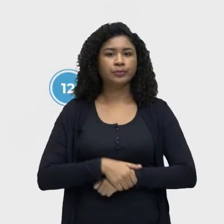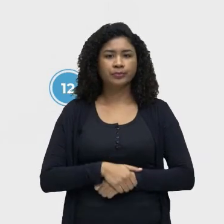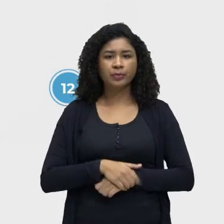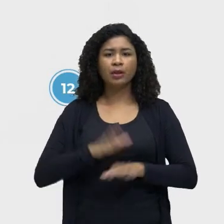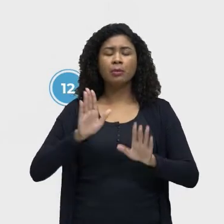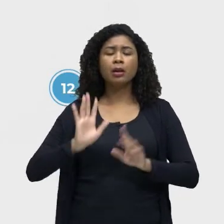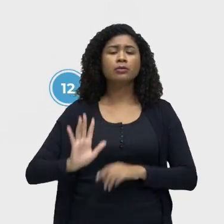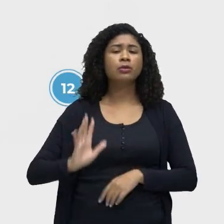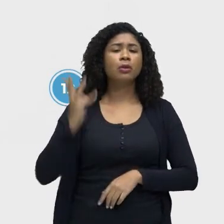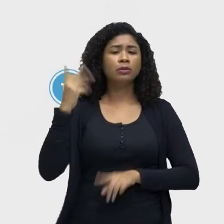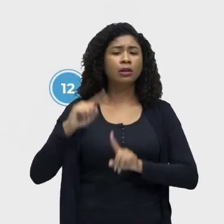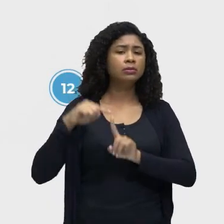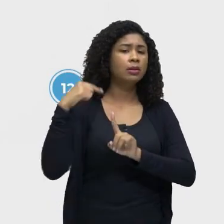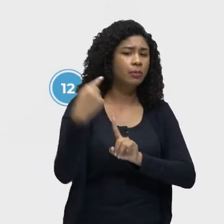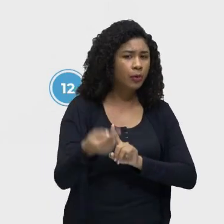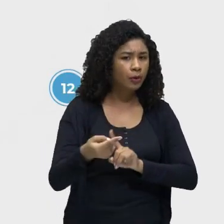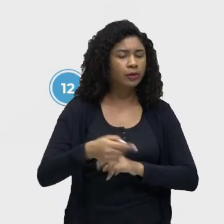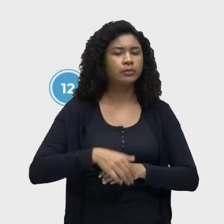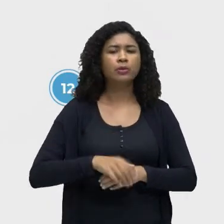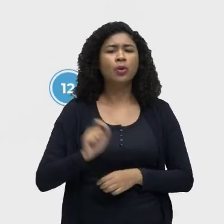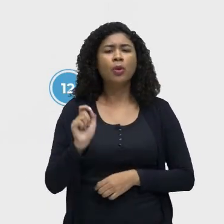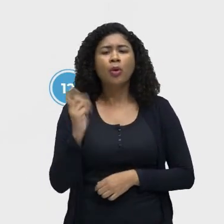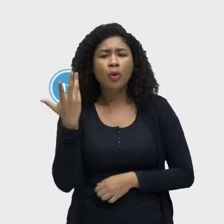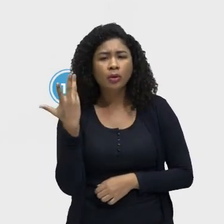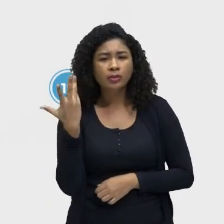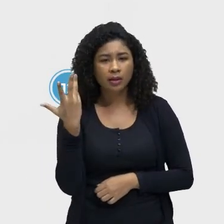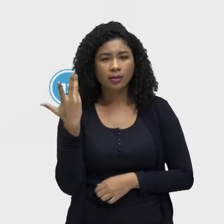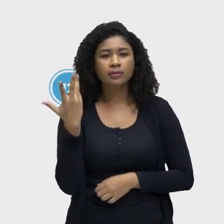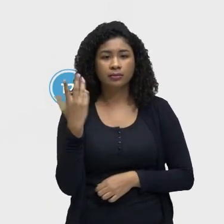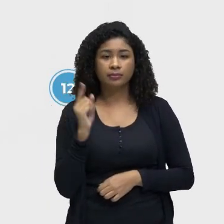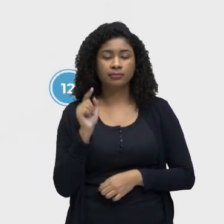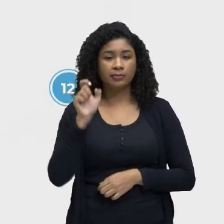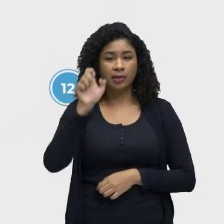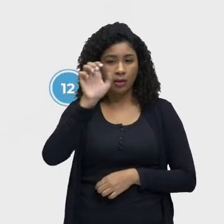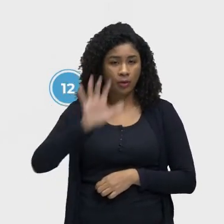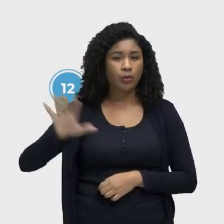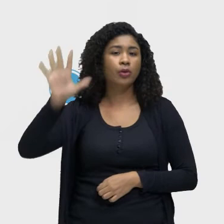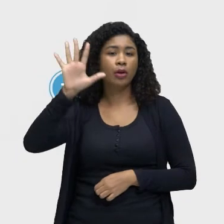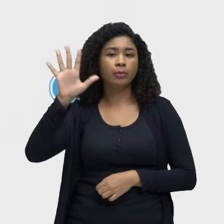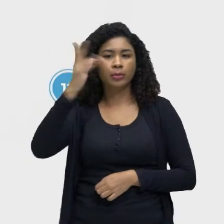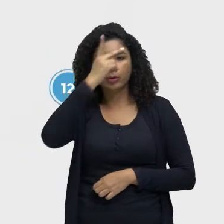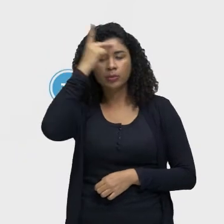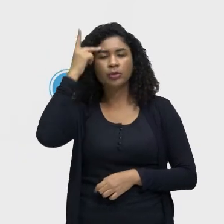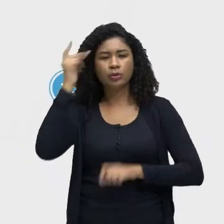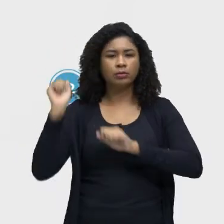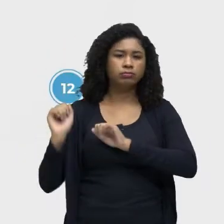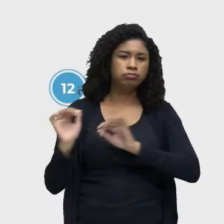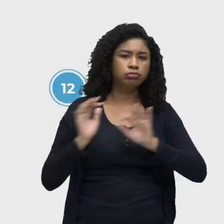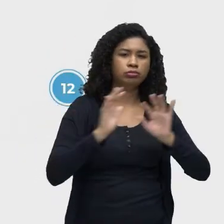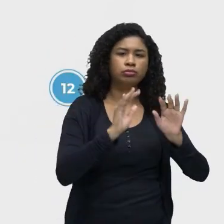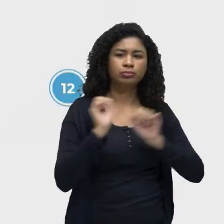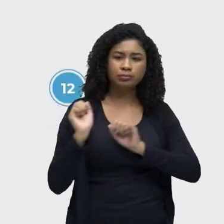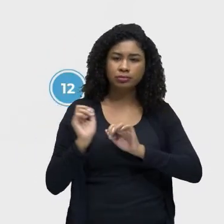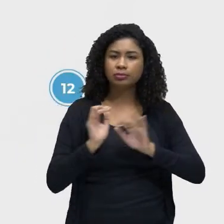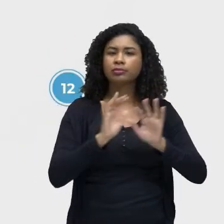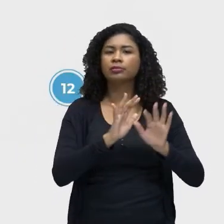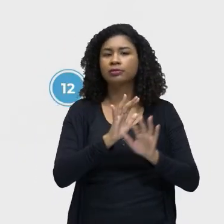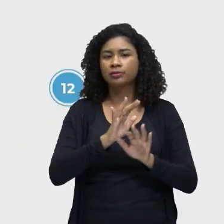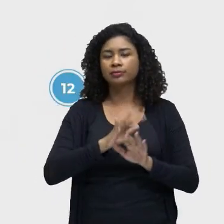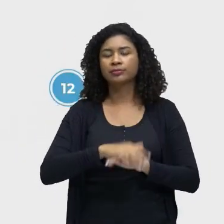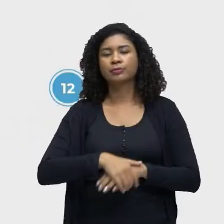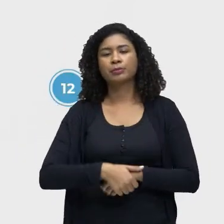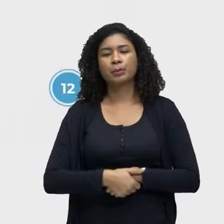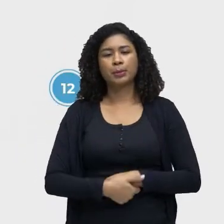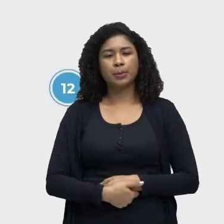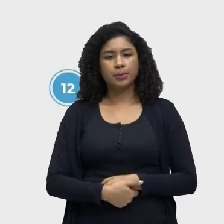desse movimento? O que está acontecendo, então, no continente europeu que está trazendo transtornos devido a esse